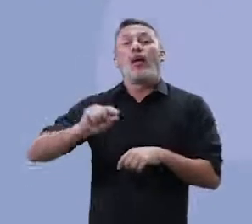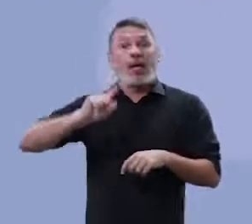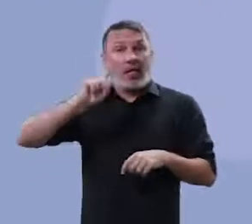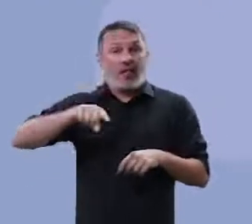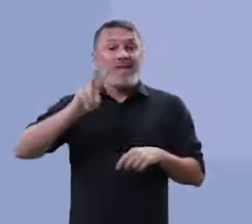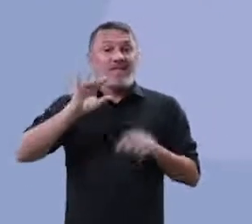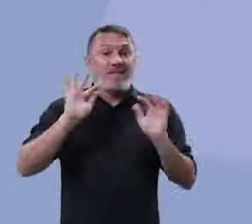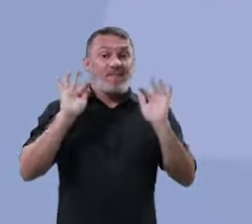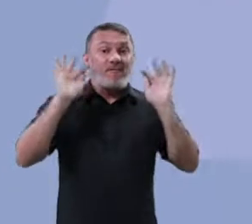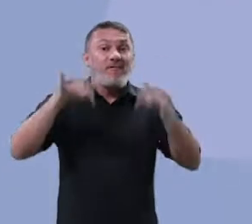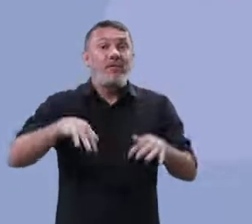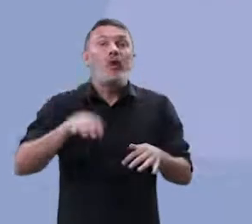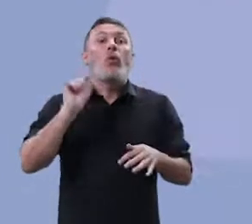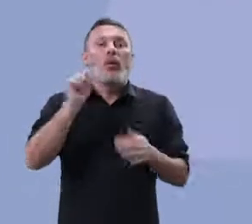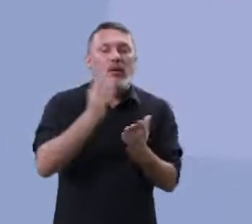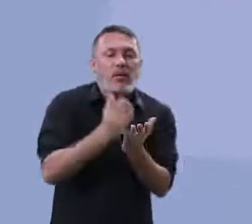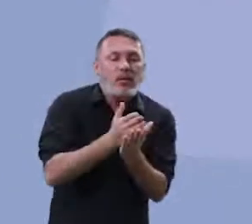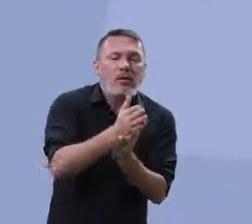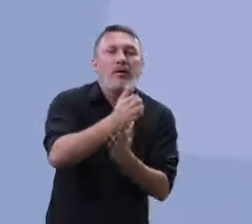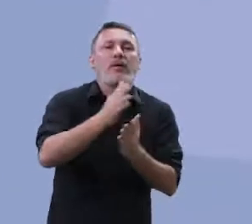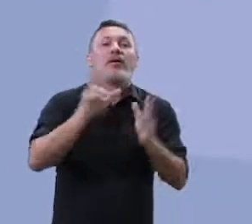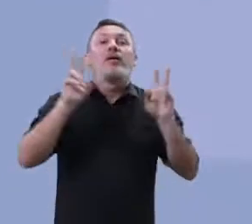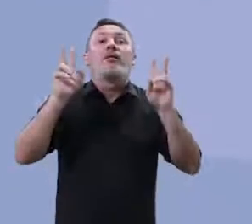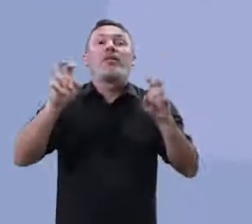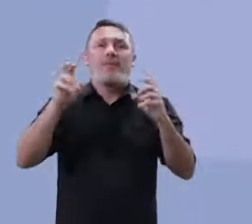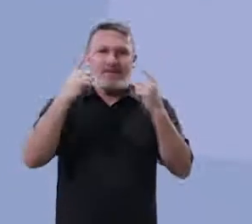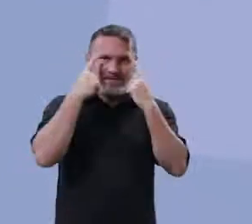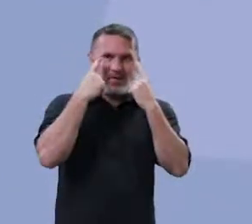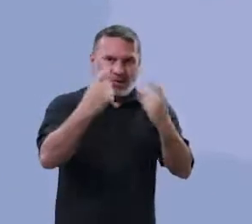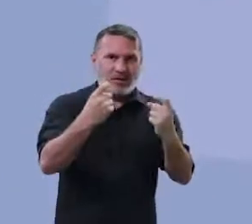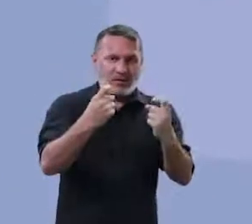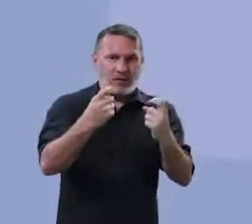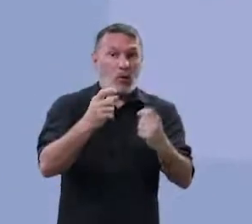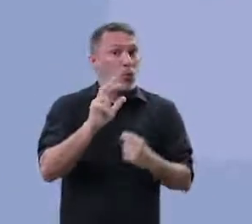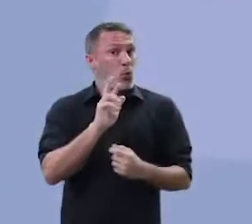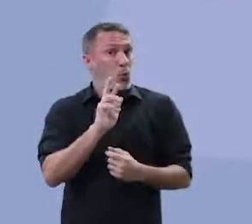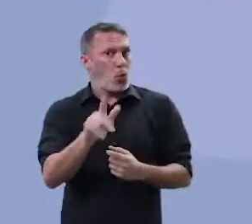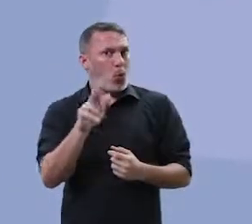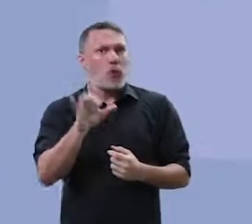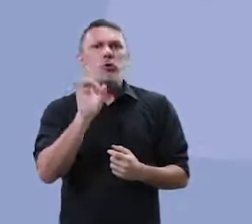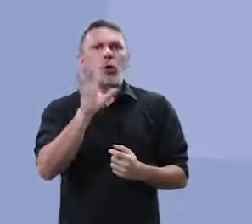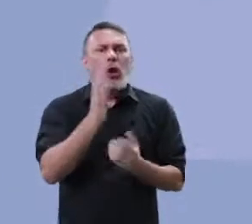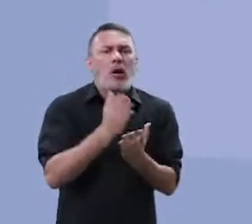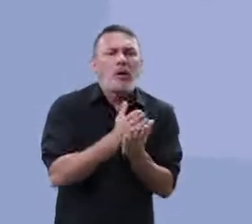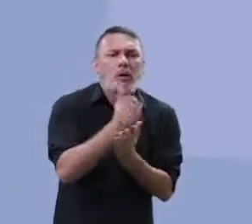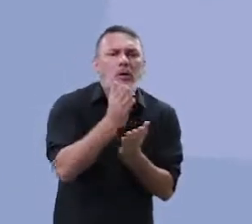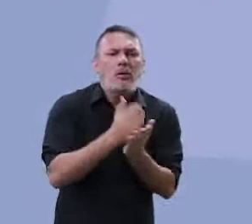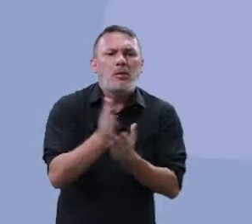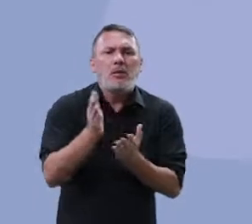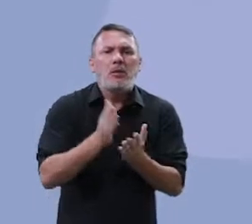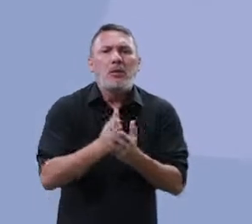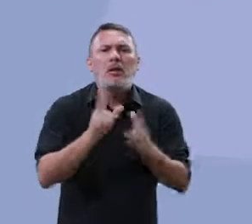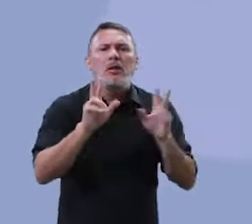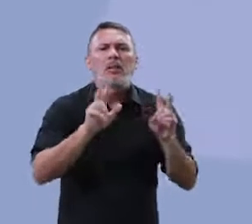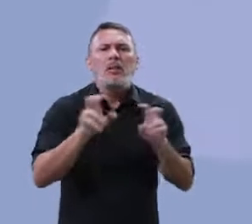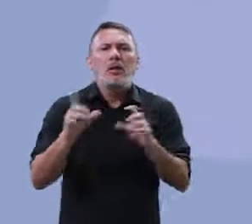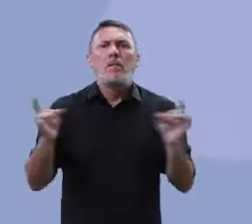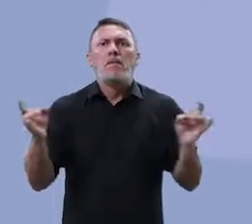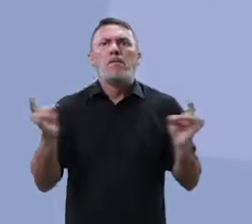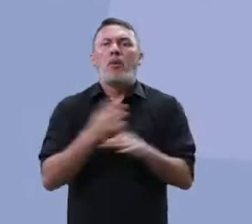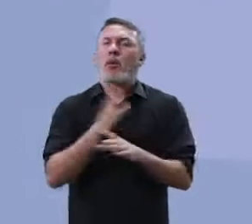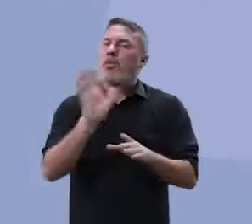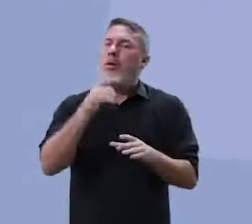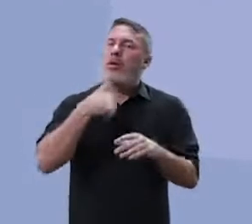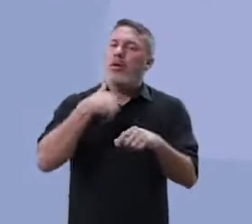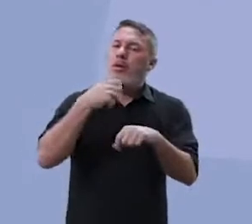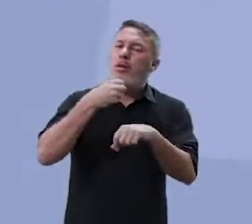fazer? Para finalizar esse eixo temático violência, aluno, não quer dizer que são somente esses